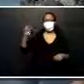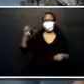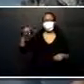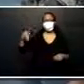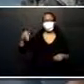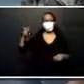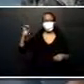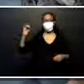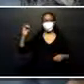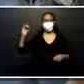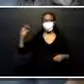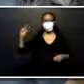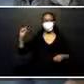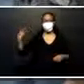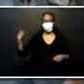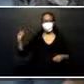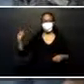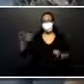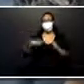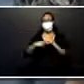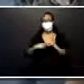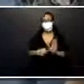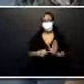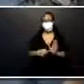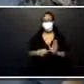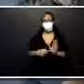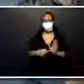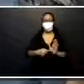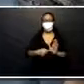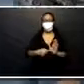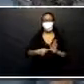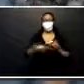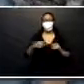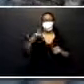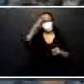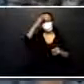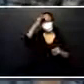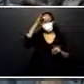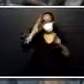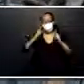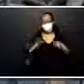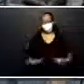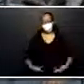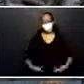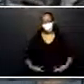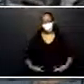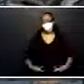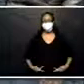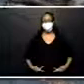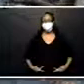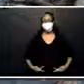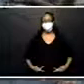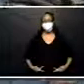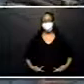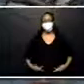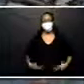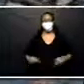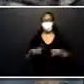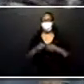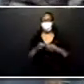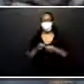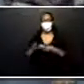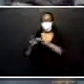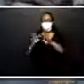ambíguo, como é a condição humana. Nossa animalidade e a humanidade constituem juntas